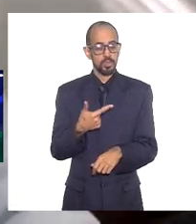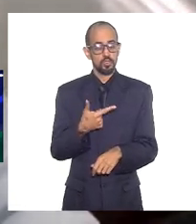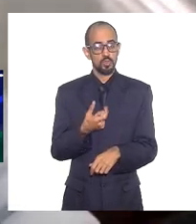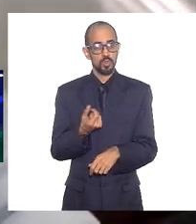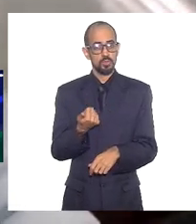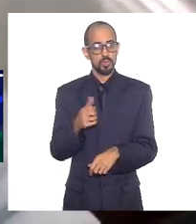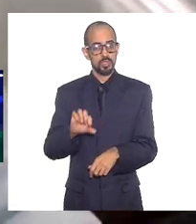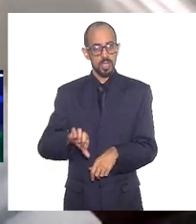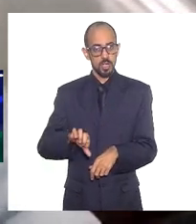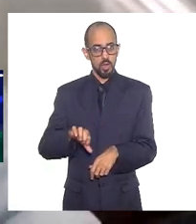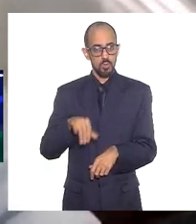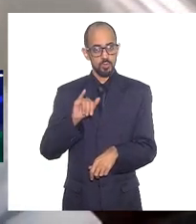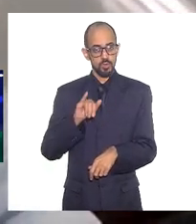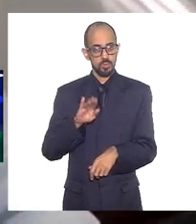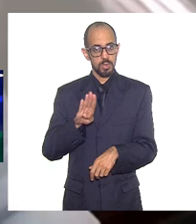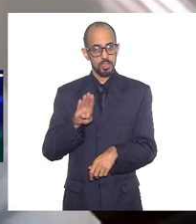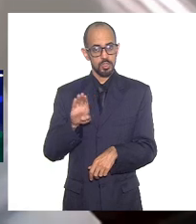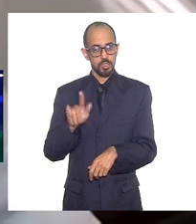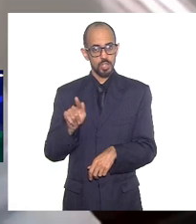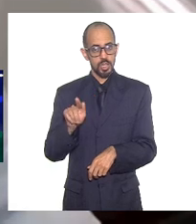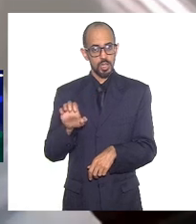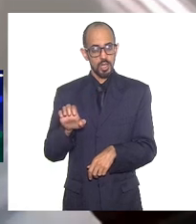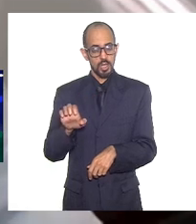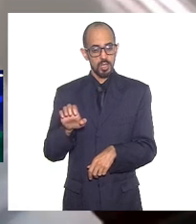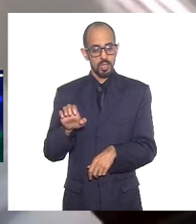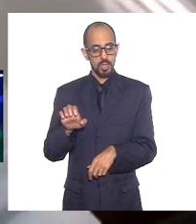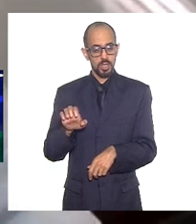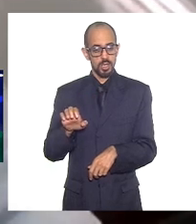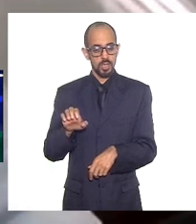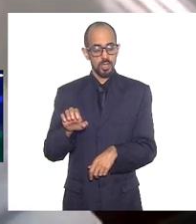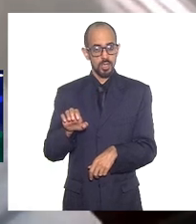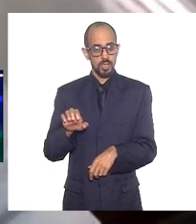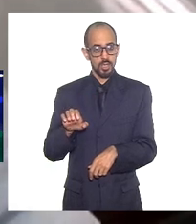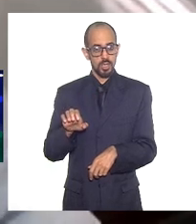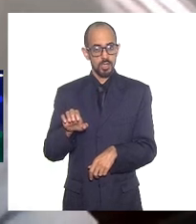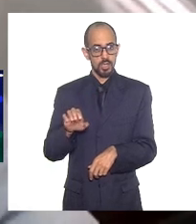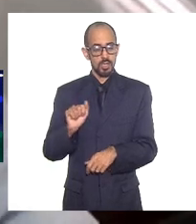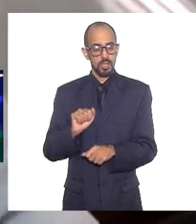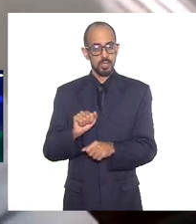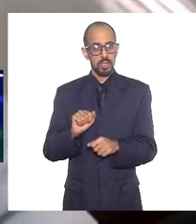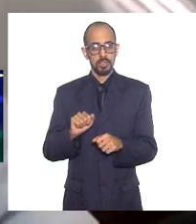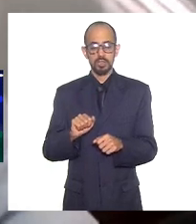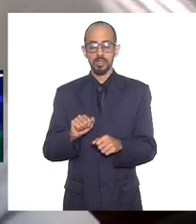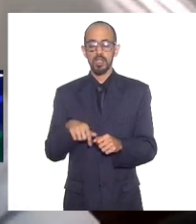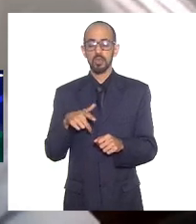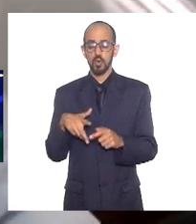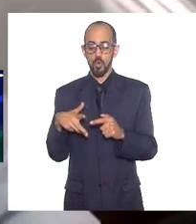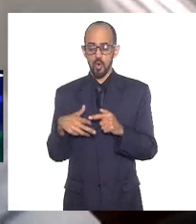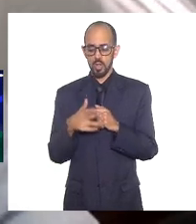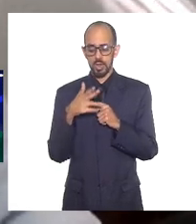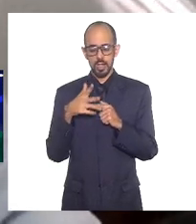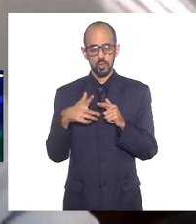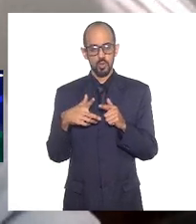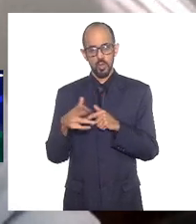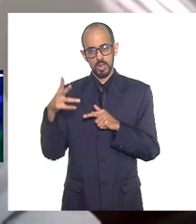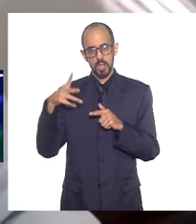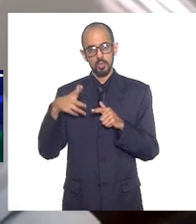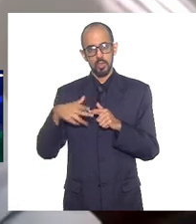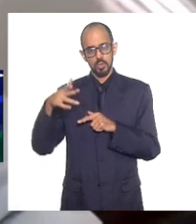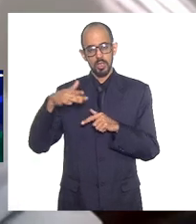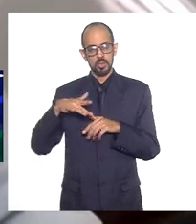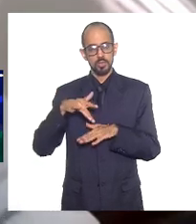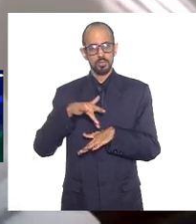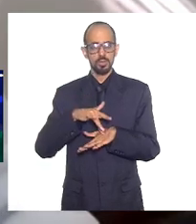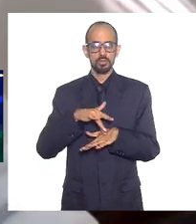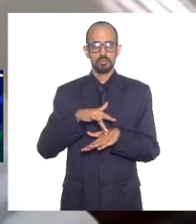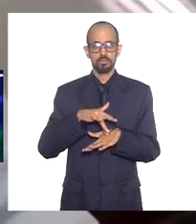2019, que o Instituto Brasileiro de Geografia e Estatística, IBGE, vem sendo cerceado, vem sendo constrangido do